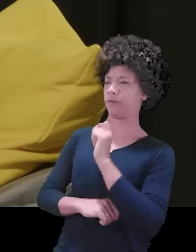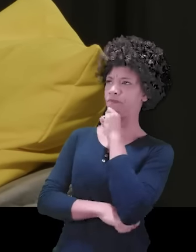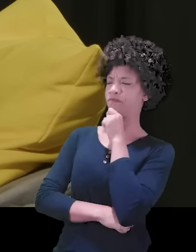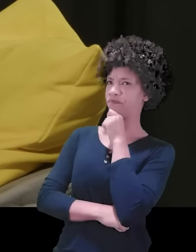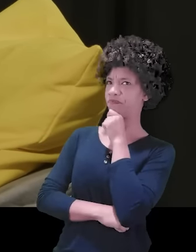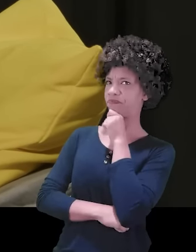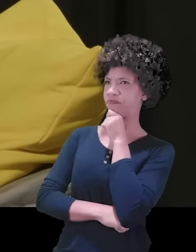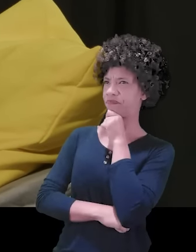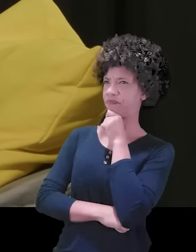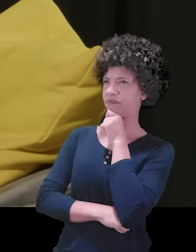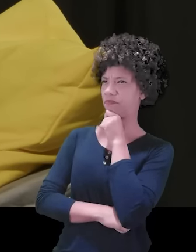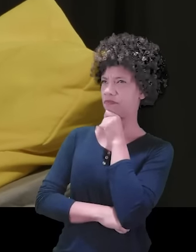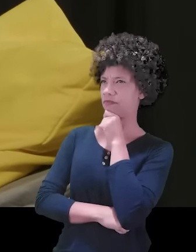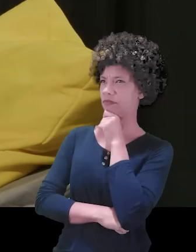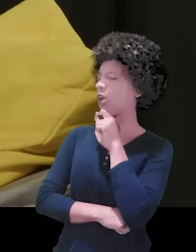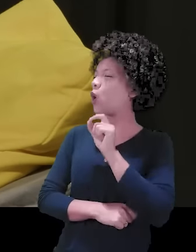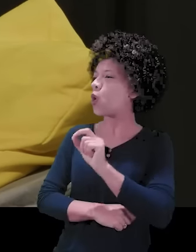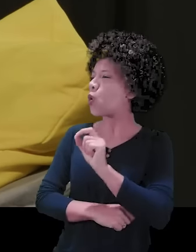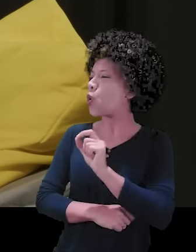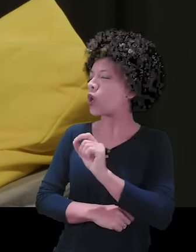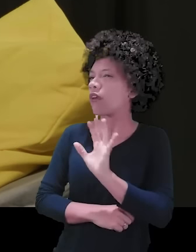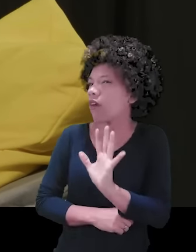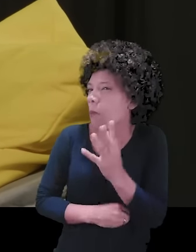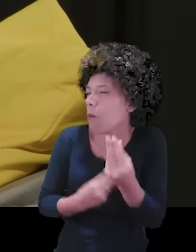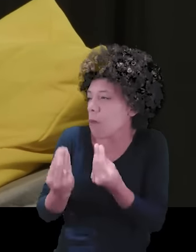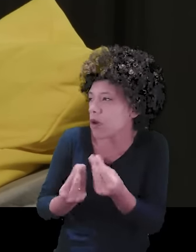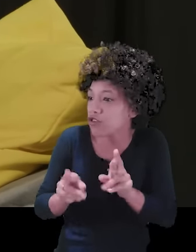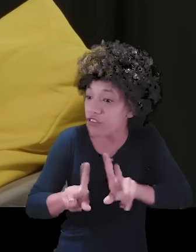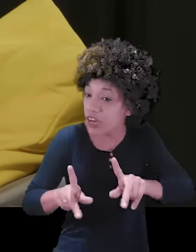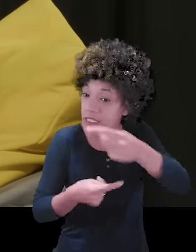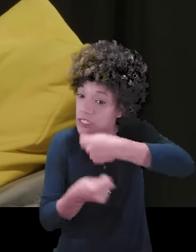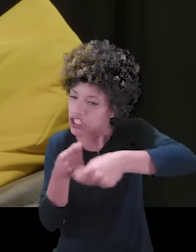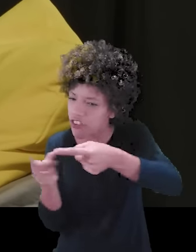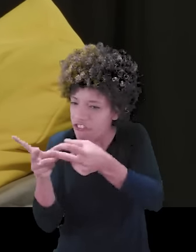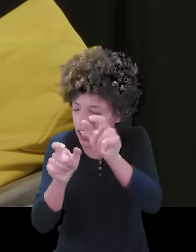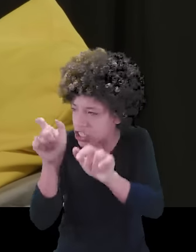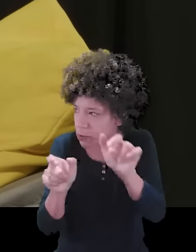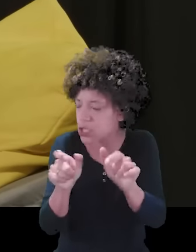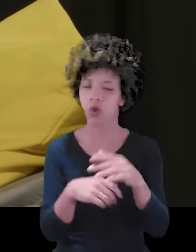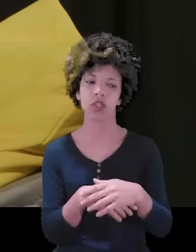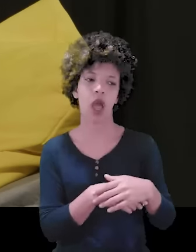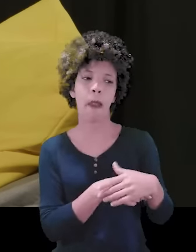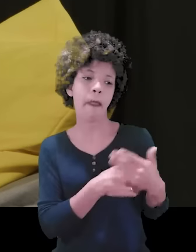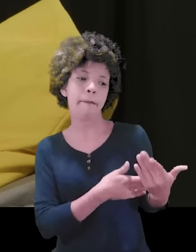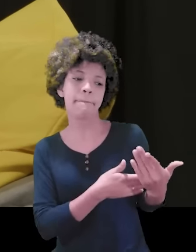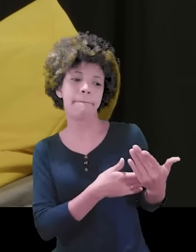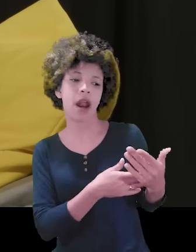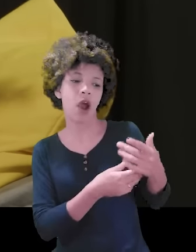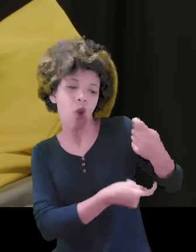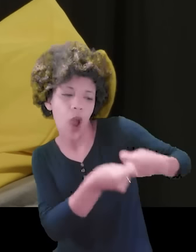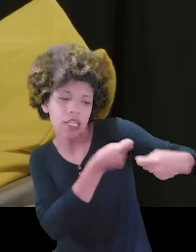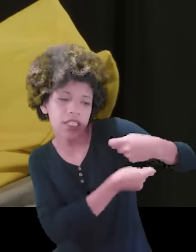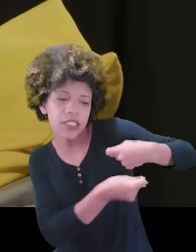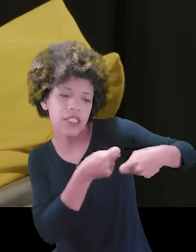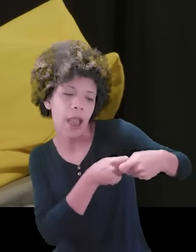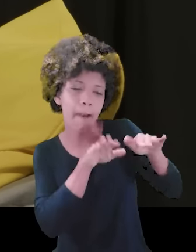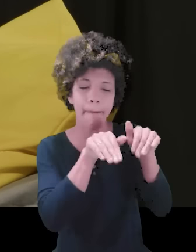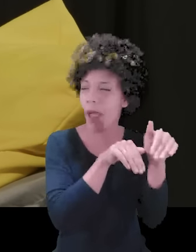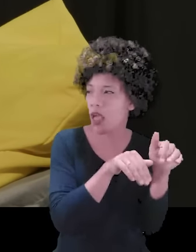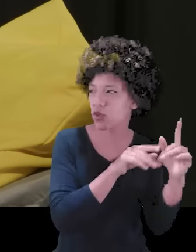eu te faço essa Olá aqui é o tráfico humano qual a diferença entre o tráfico humano para o aliciamento